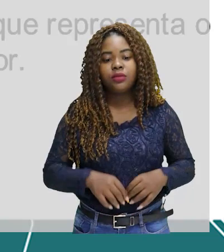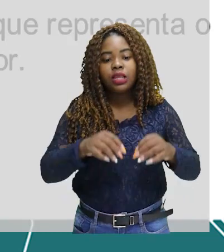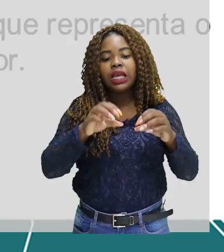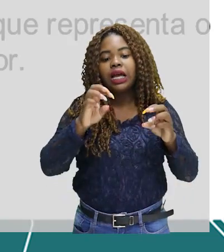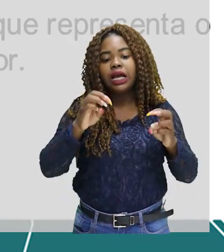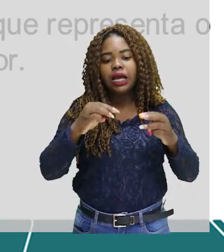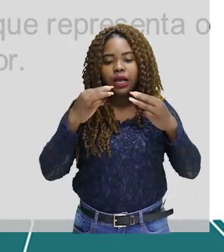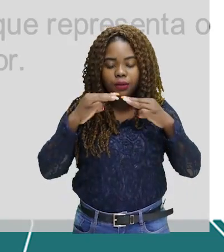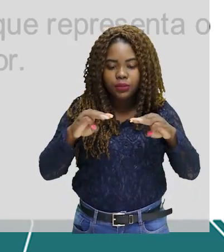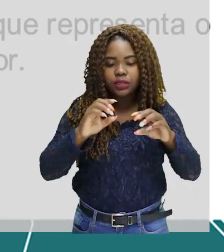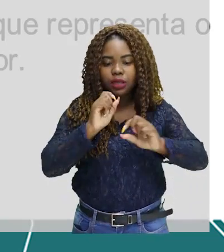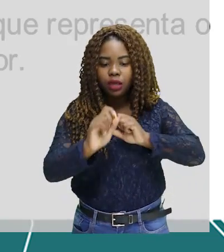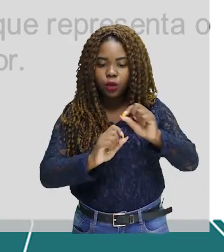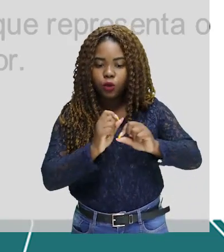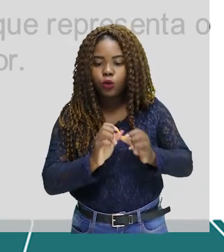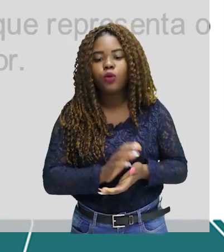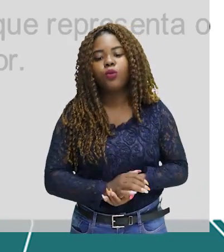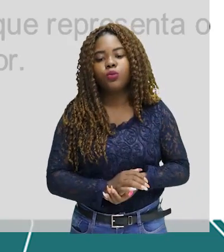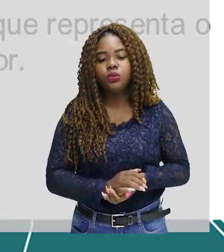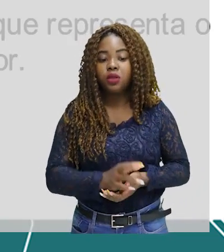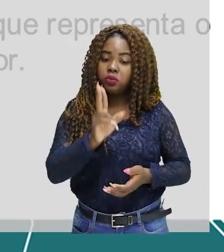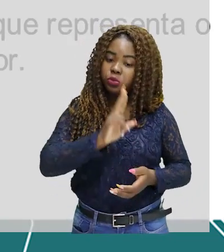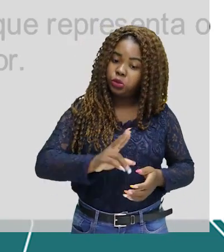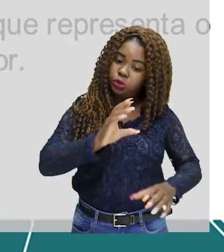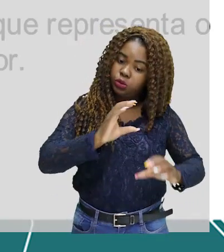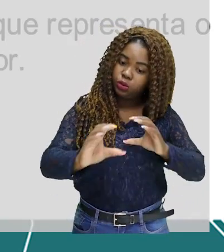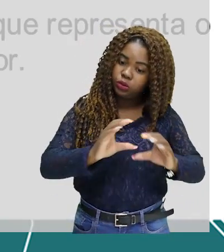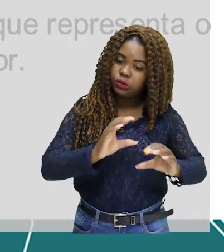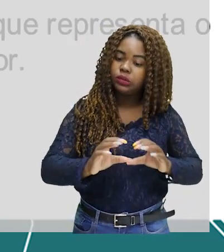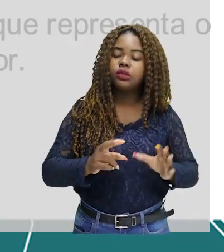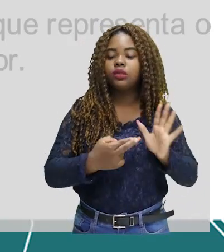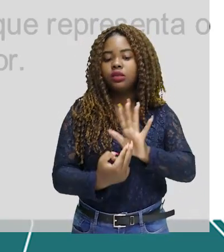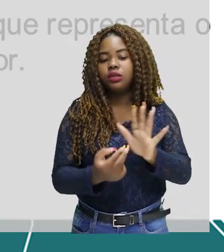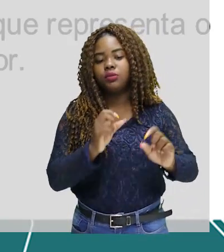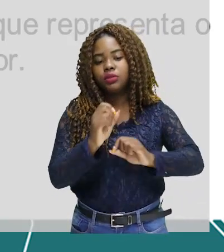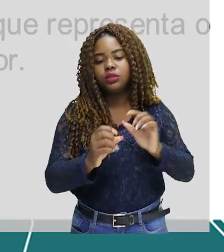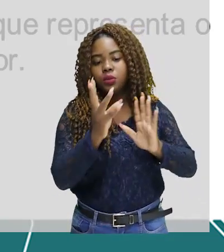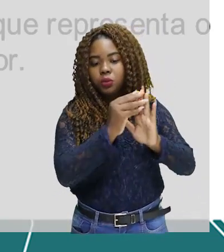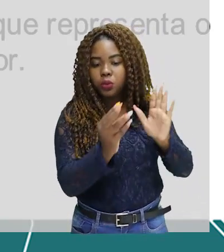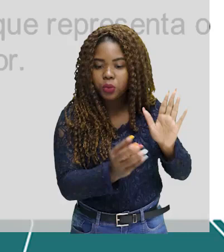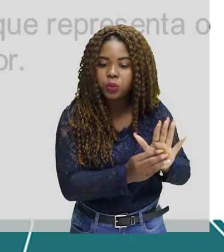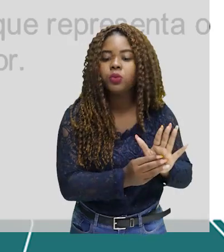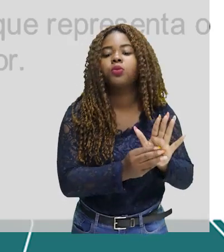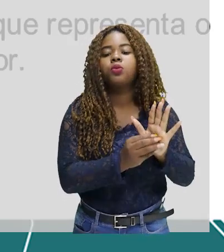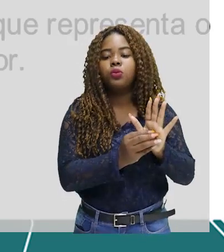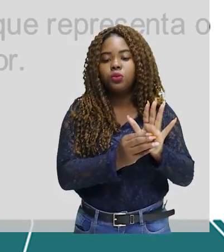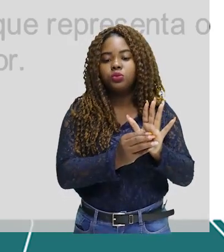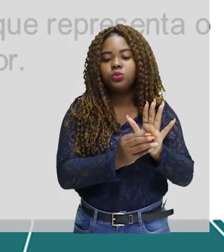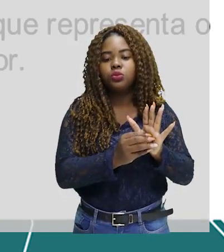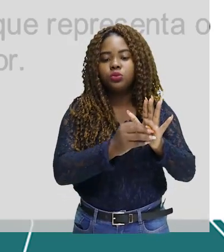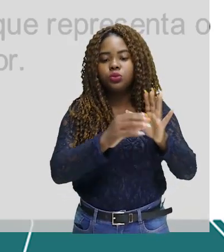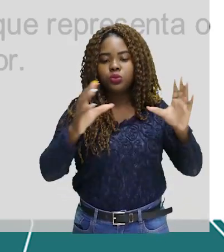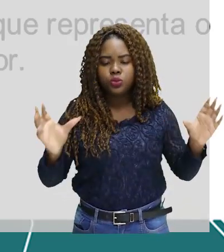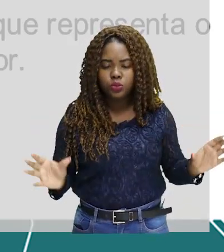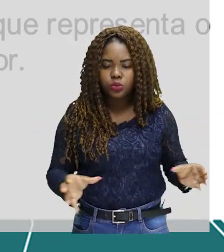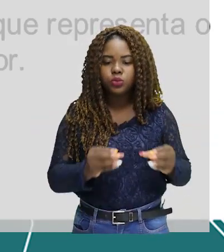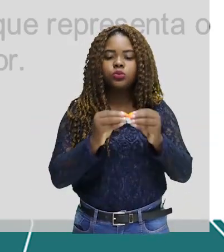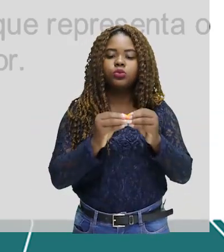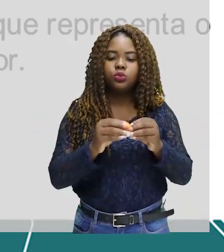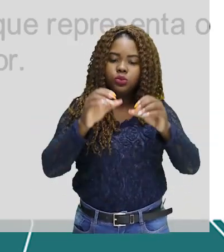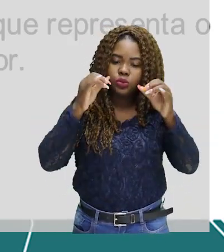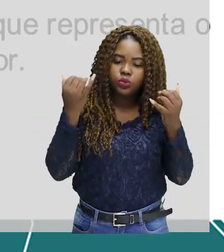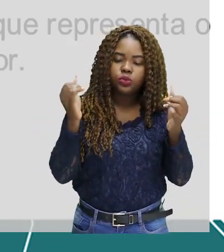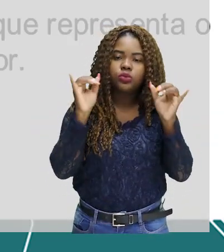mensagem é o elemento utilizado na comunicação de forma que representa o conteúdo, o conjunto de informações transmitidas